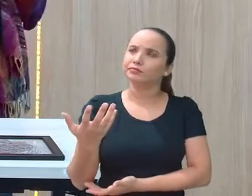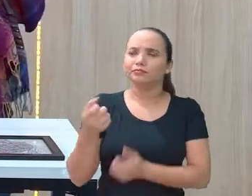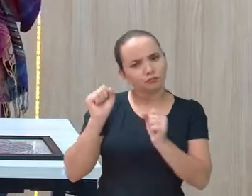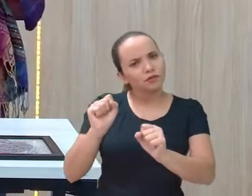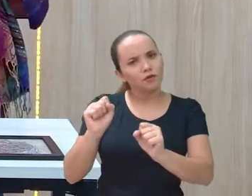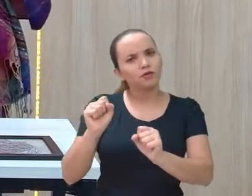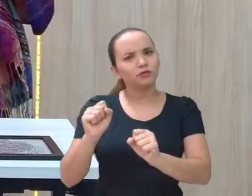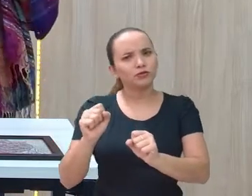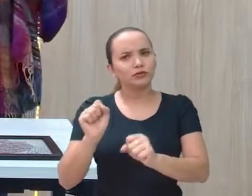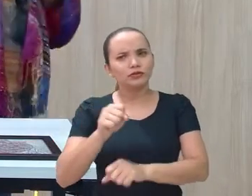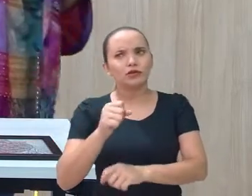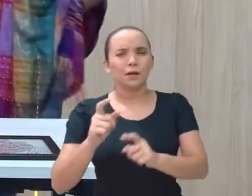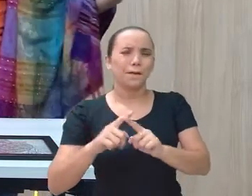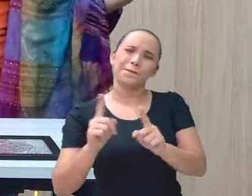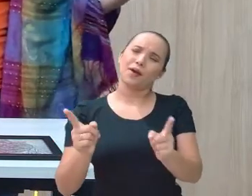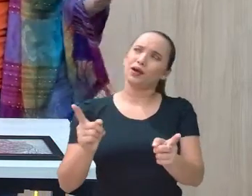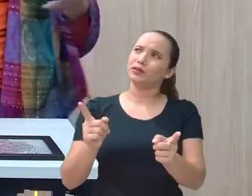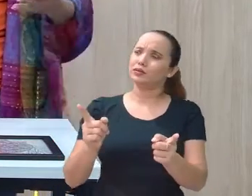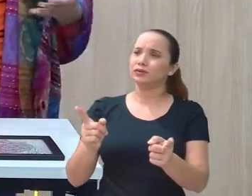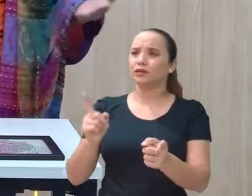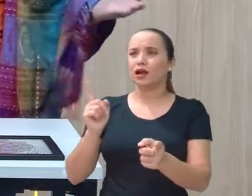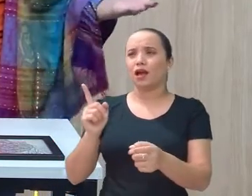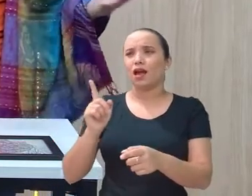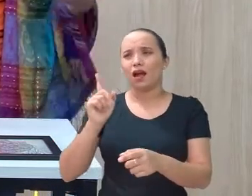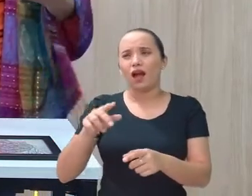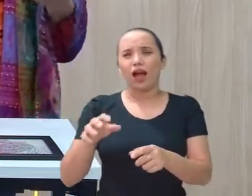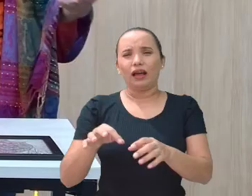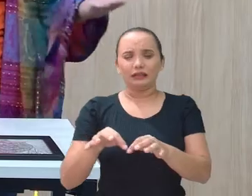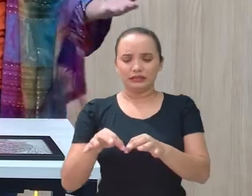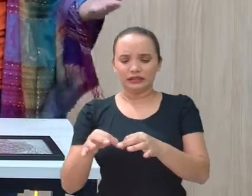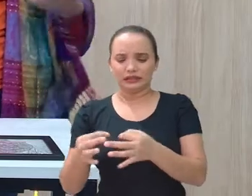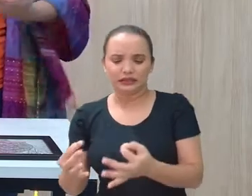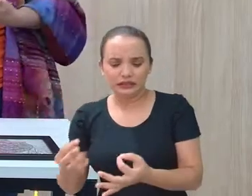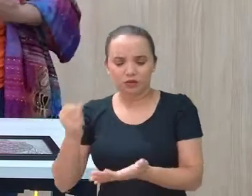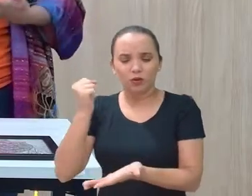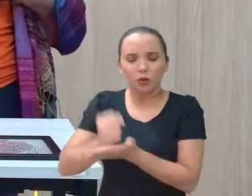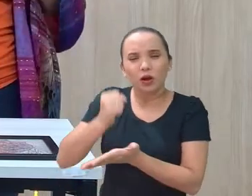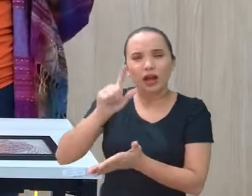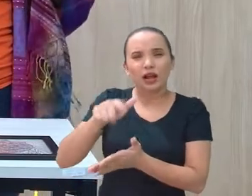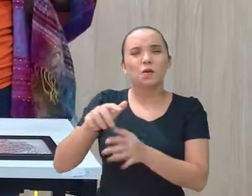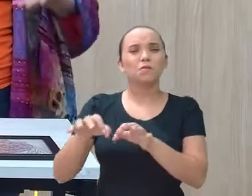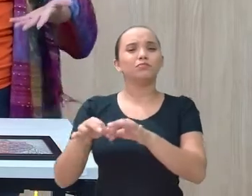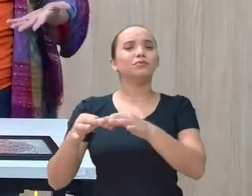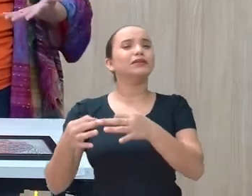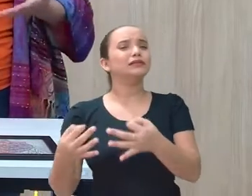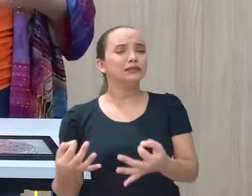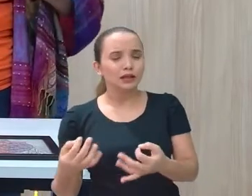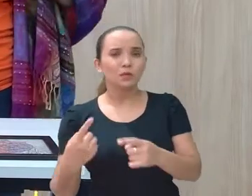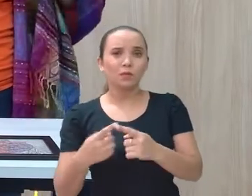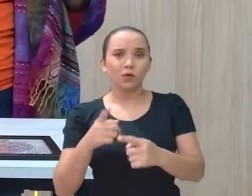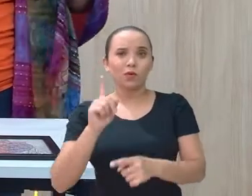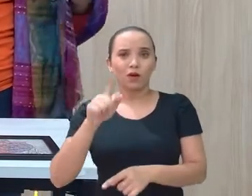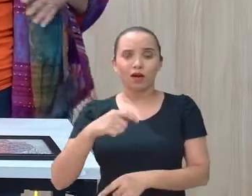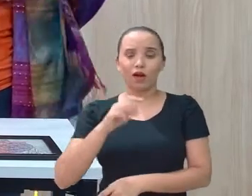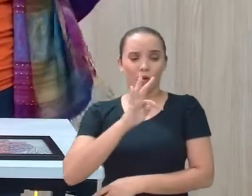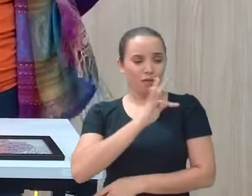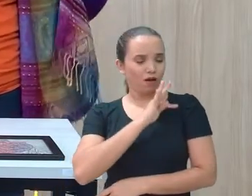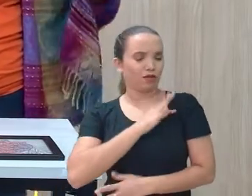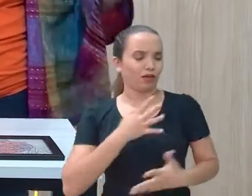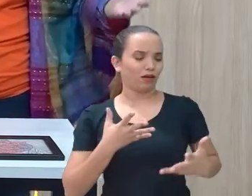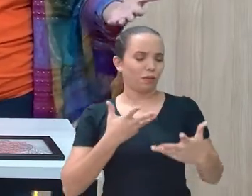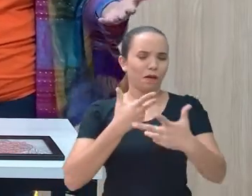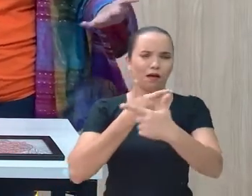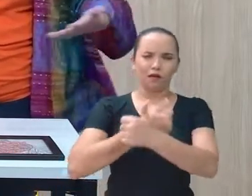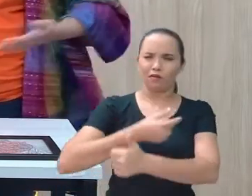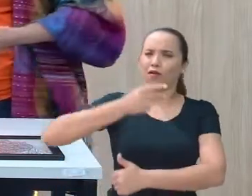podemos. Mas é simplificar tanto né, uma técnica tão maravilhosa, tão artística, tão